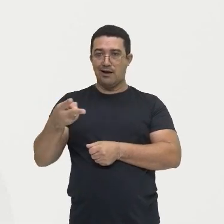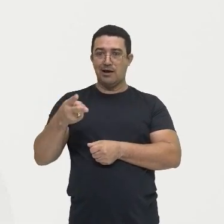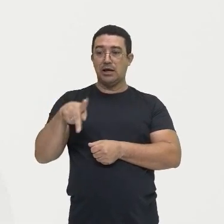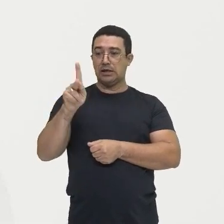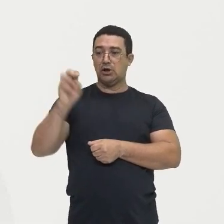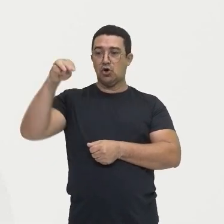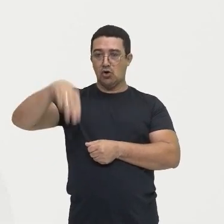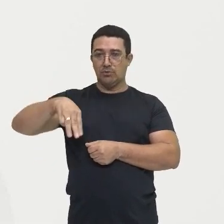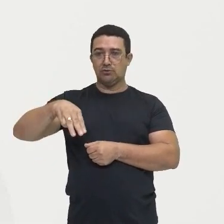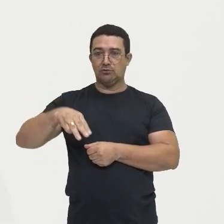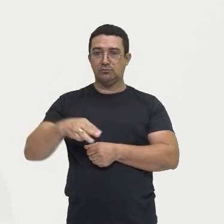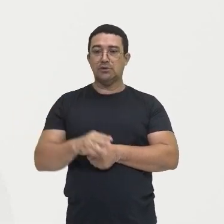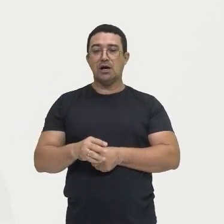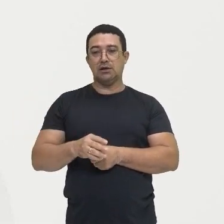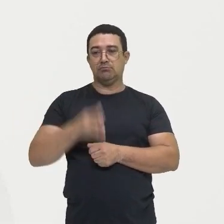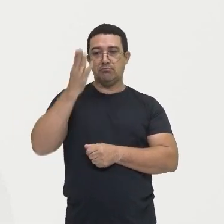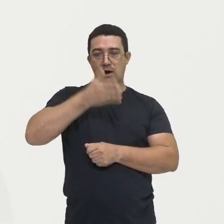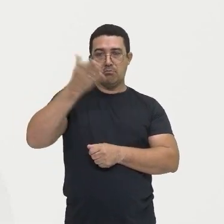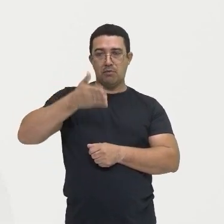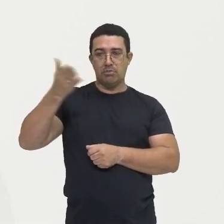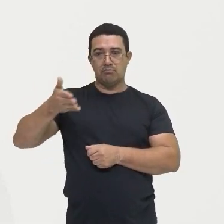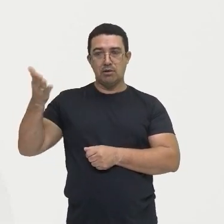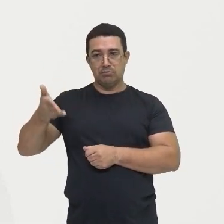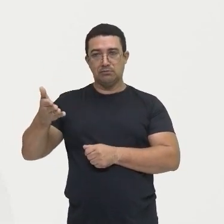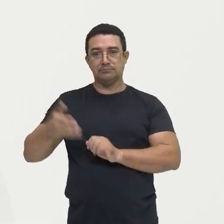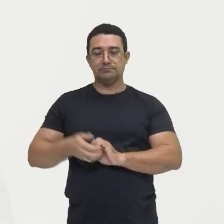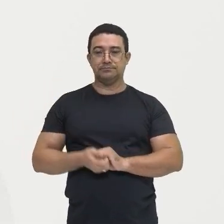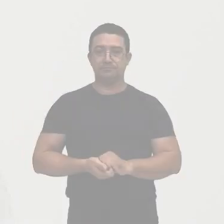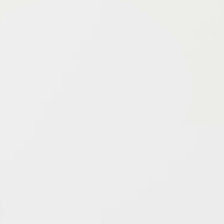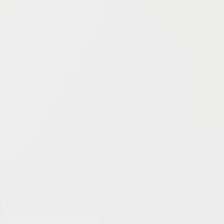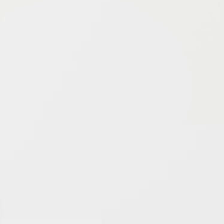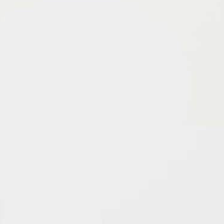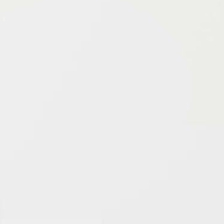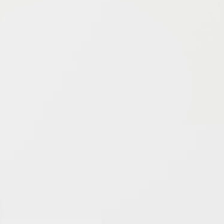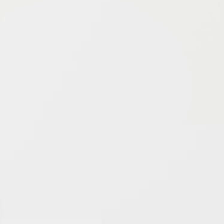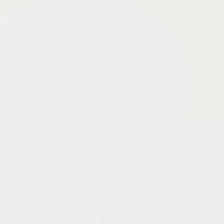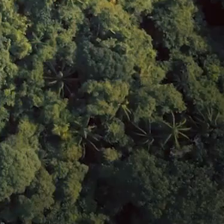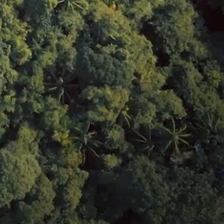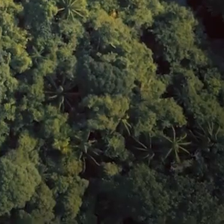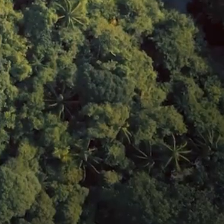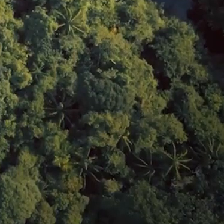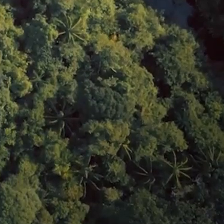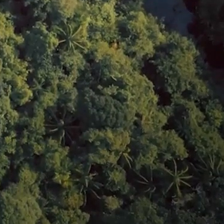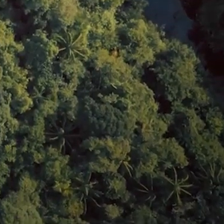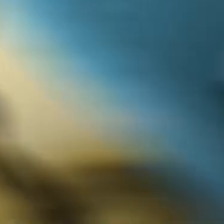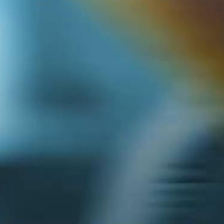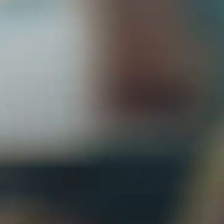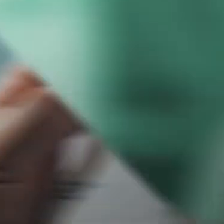zeros aqui, tá bom? Que eu acrescentei e aí eu tenho a unidade de medida.